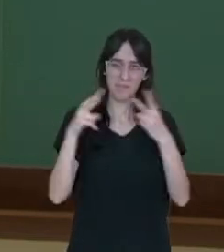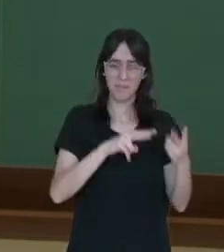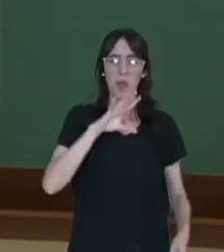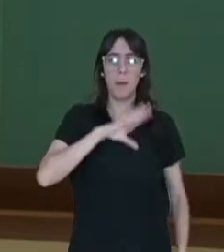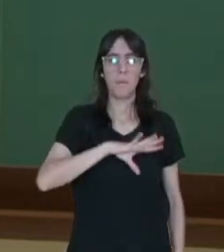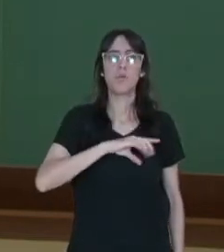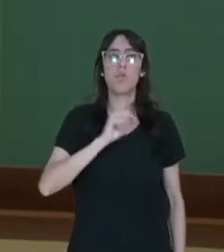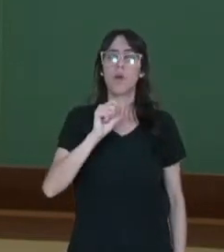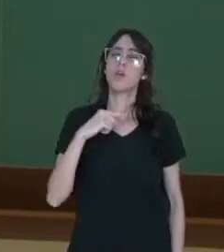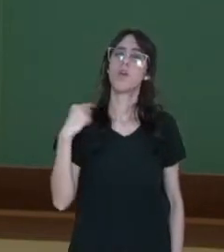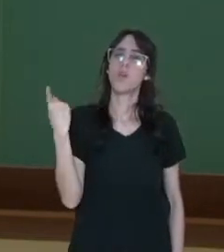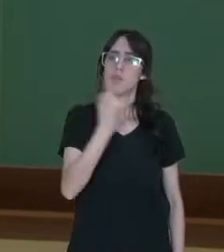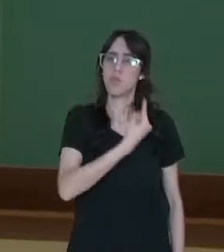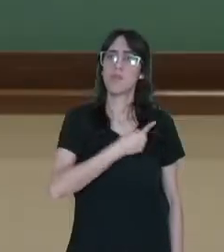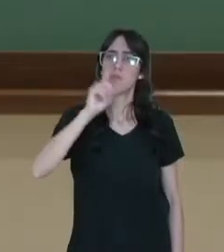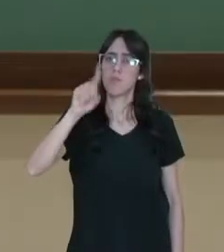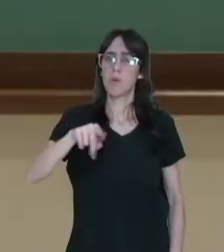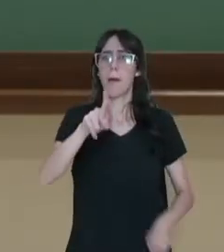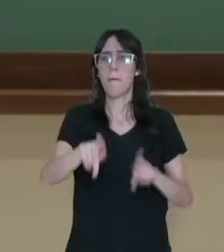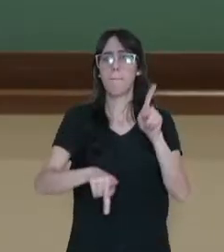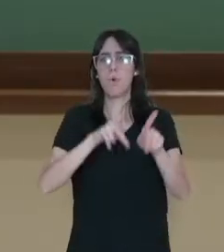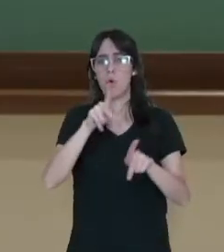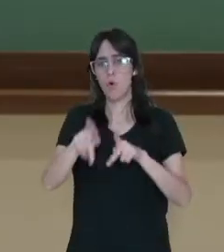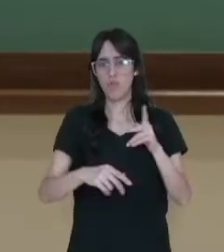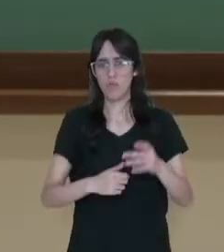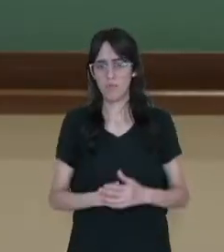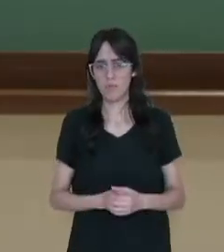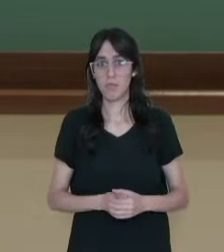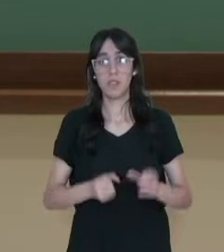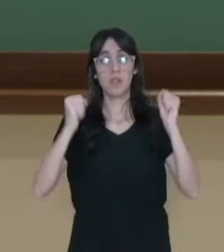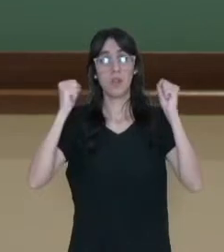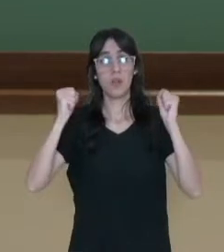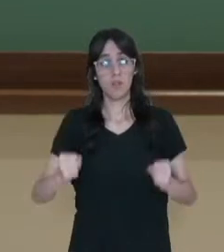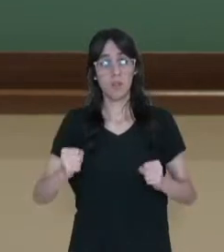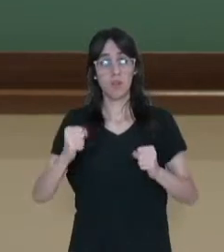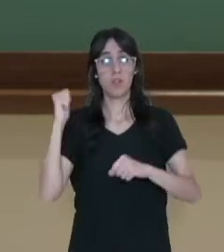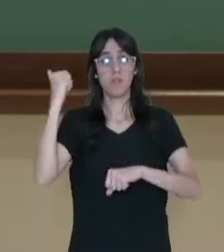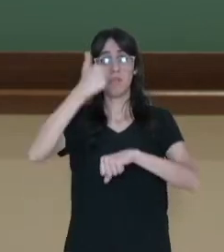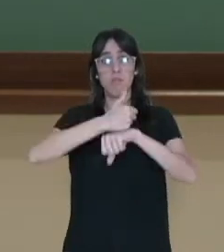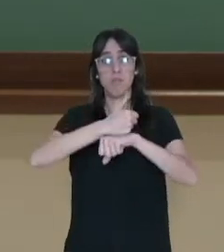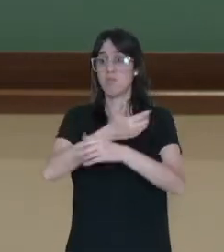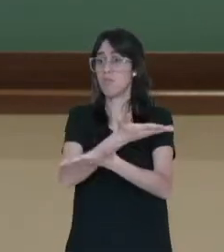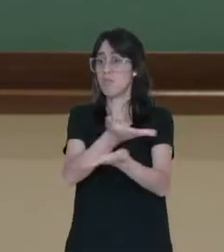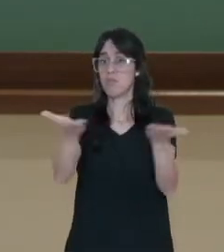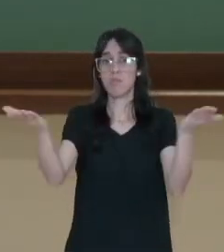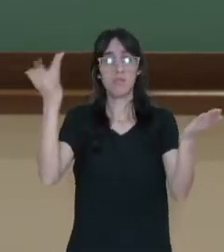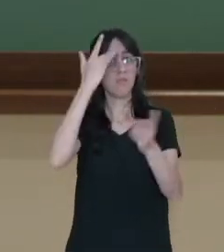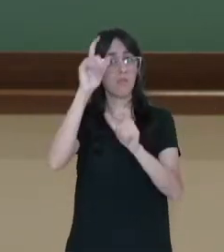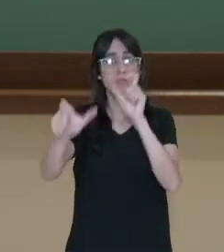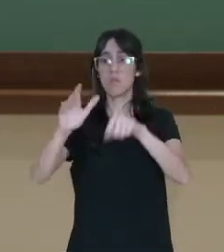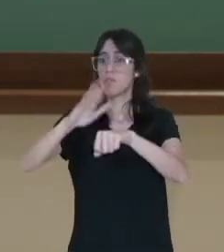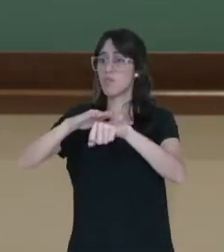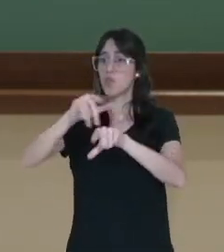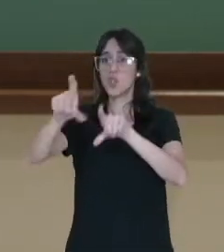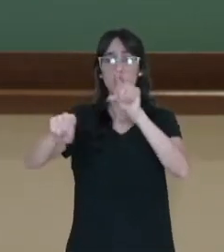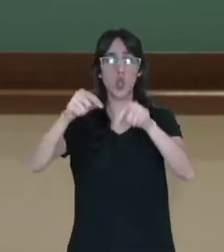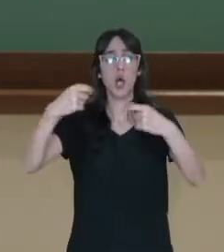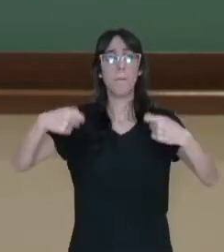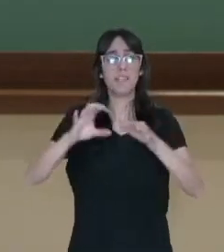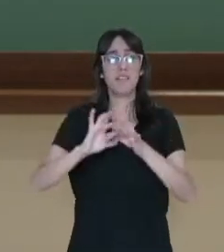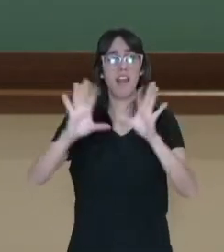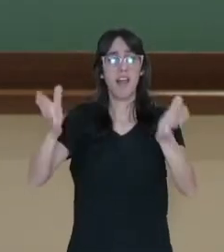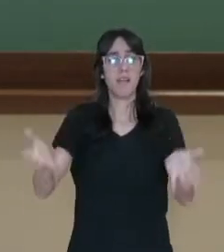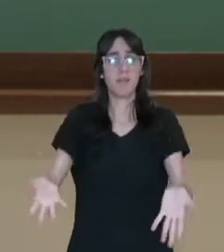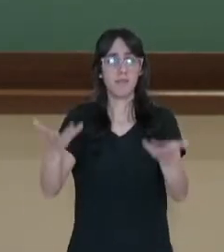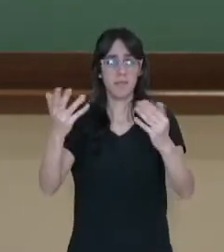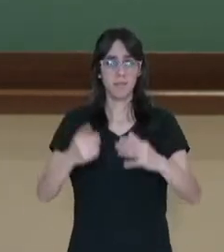português, nós somos o povo. Uma ideia de que o poder é do povo, o povo deve fazer as escolhas, coordenar o governo. Então,